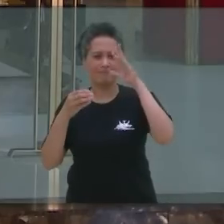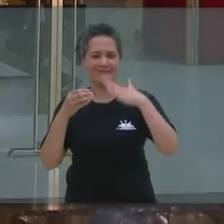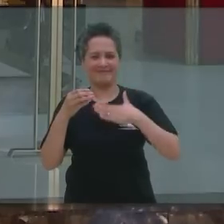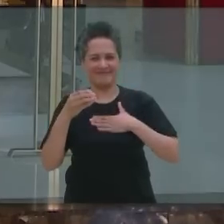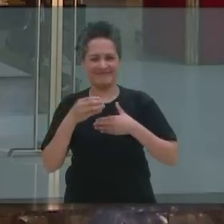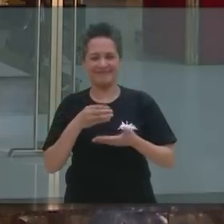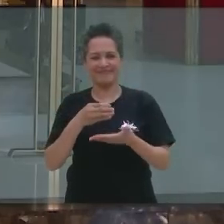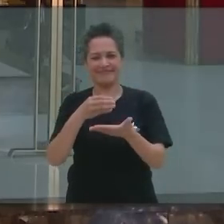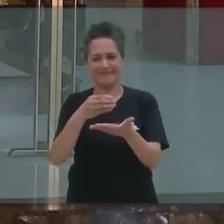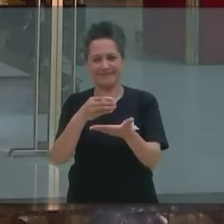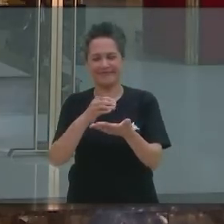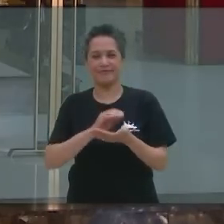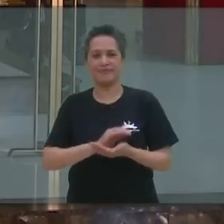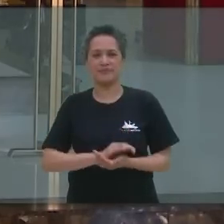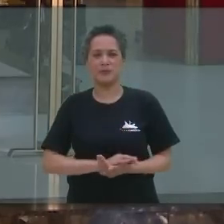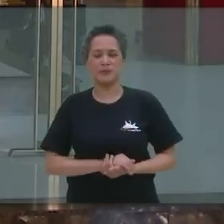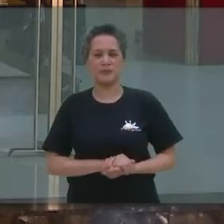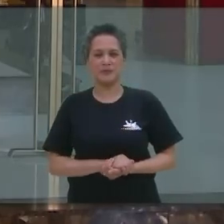de mim.